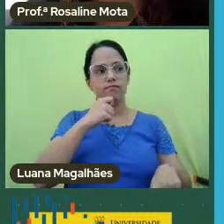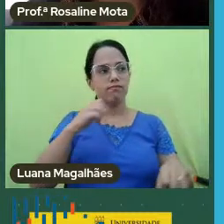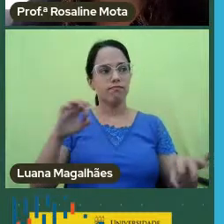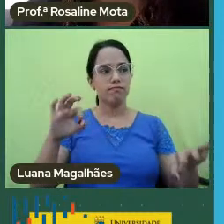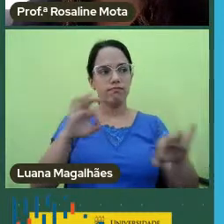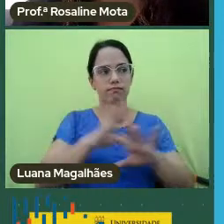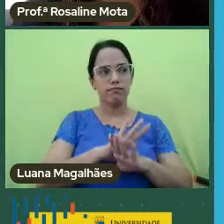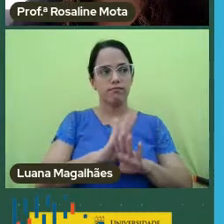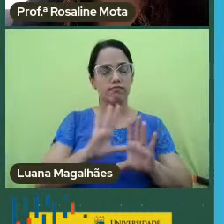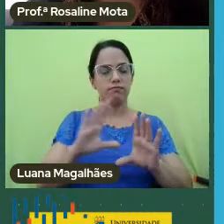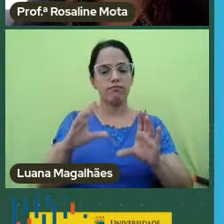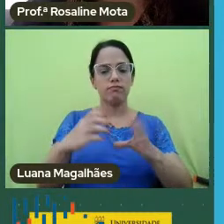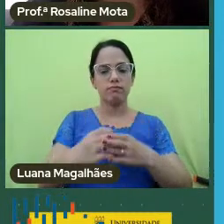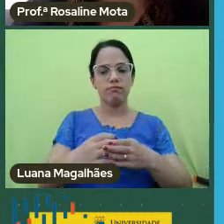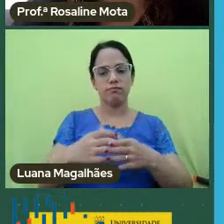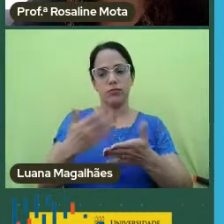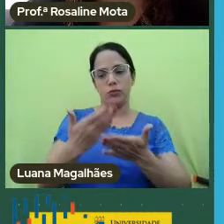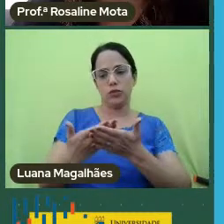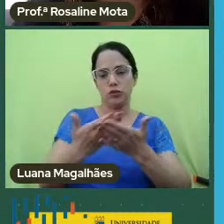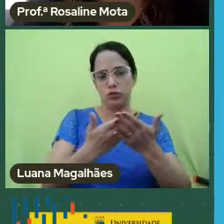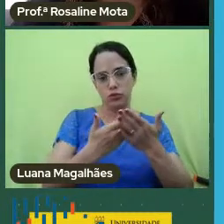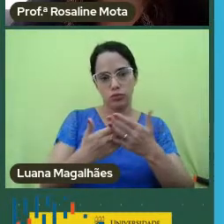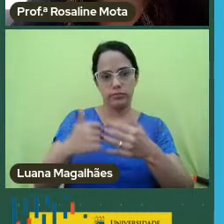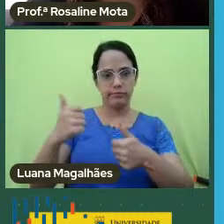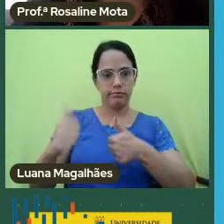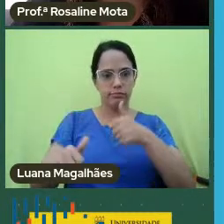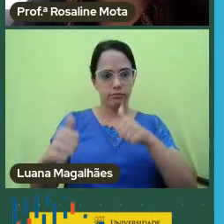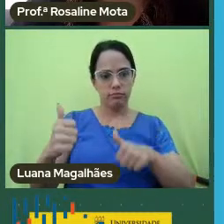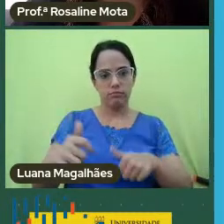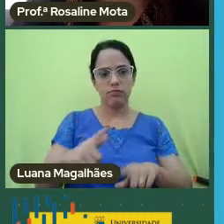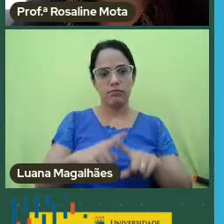câmaras técnicas, nos estudos, e que ainda não foi